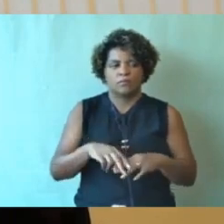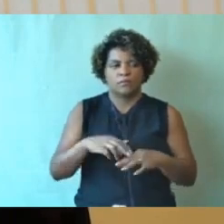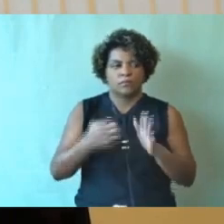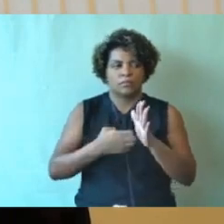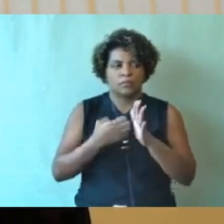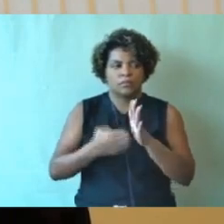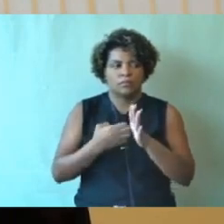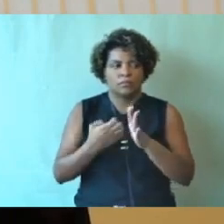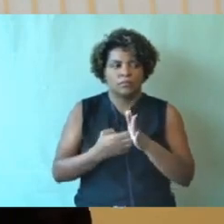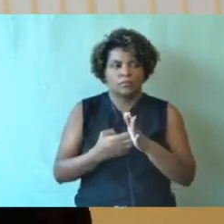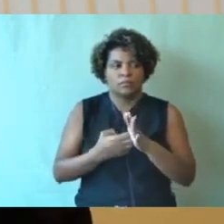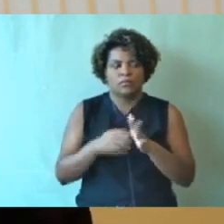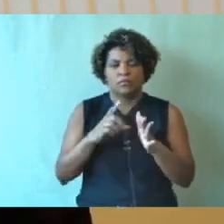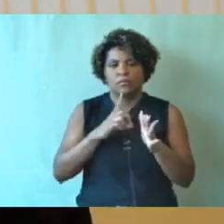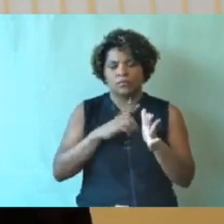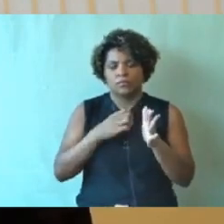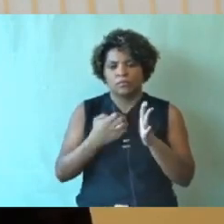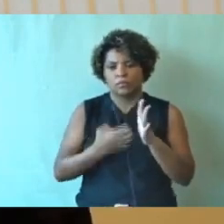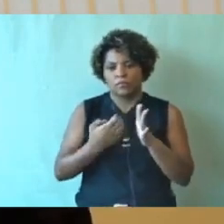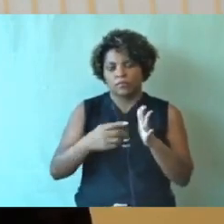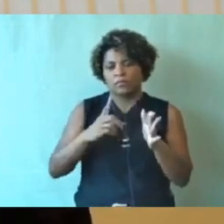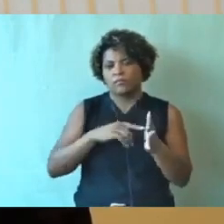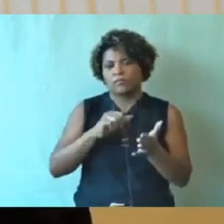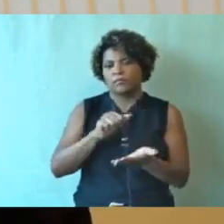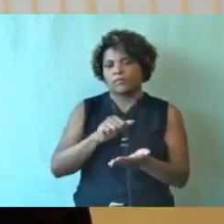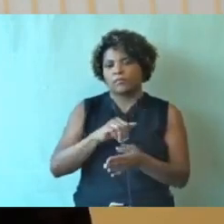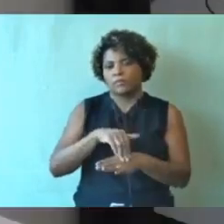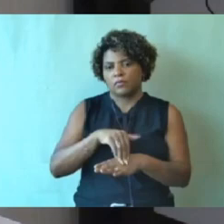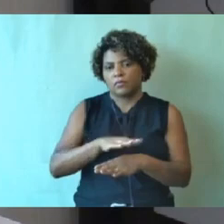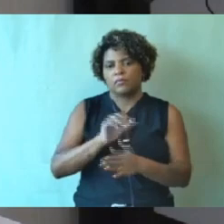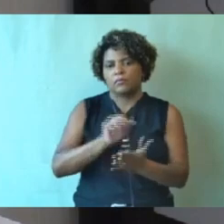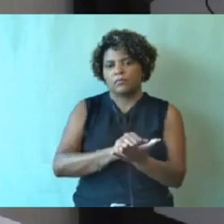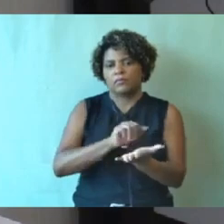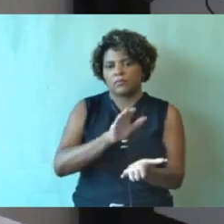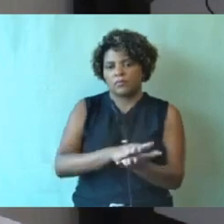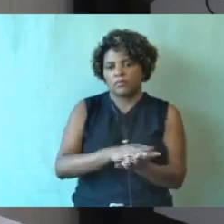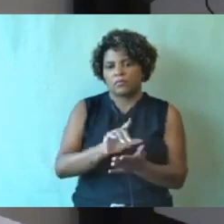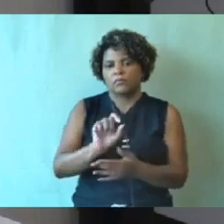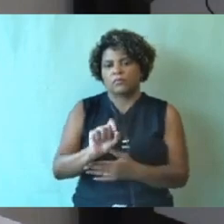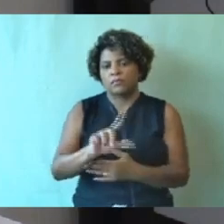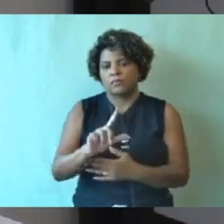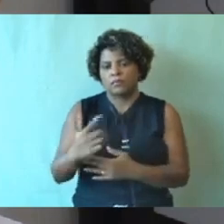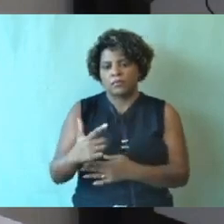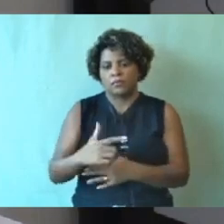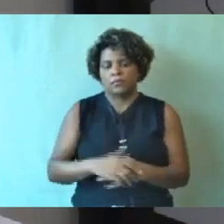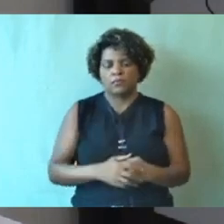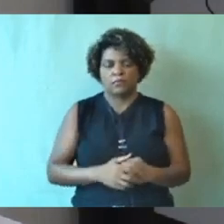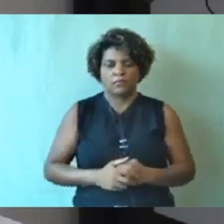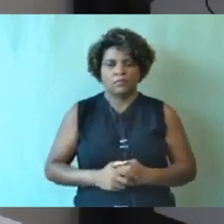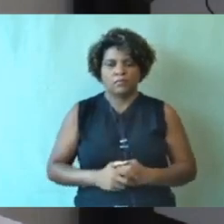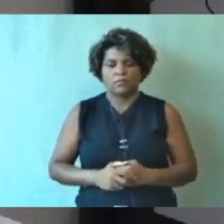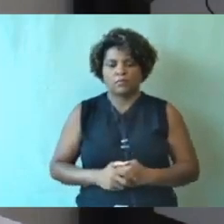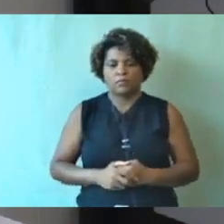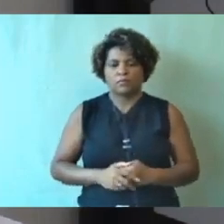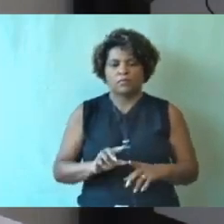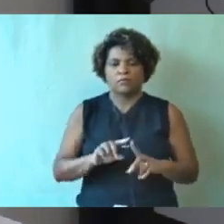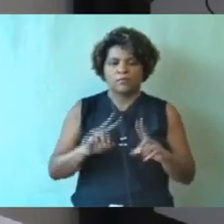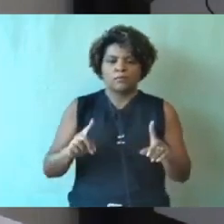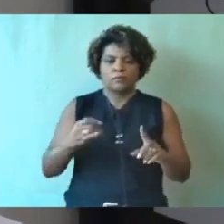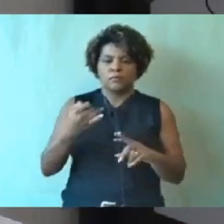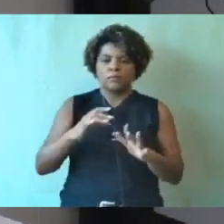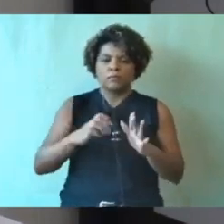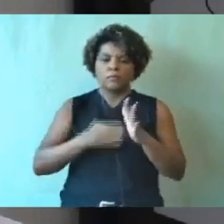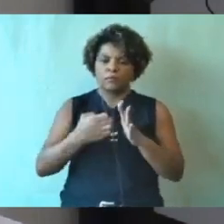que tem mês que é muito mais penalizada que outras. Tá. Existe e risco de uma empresa que está também executando de